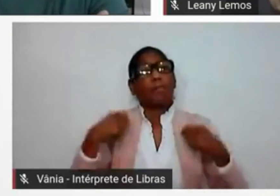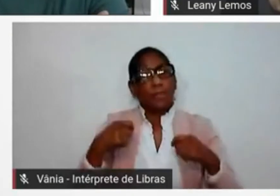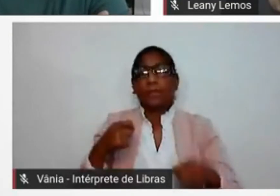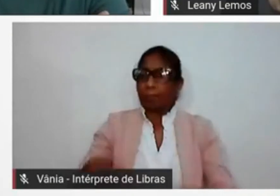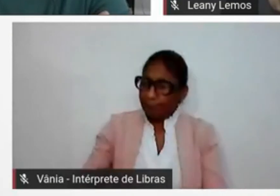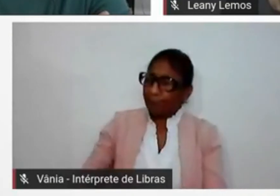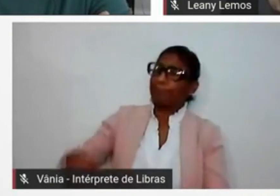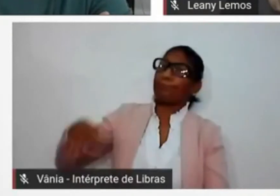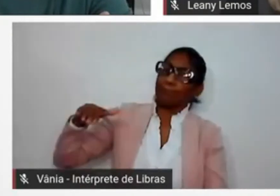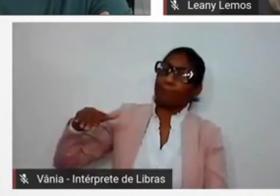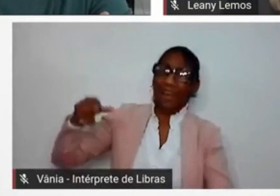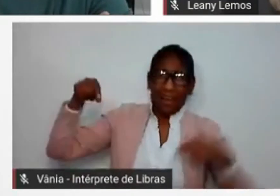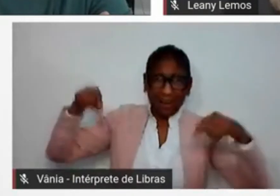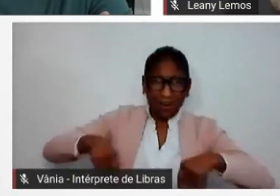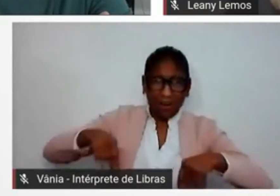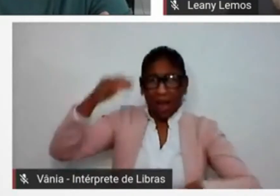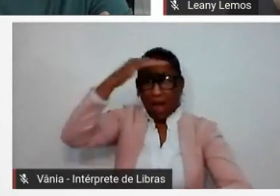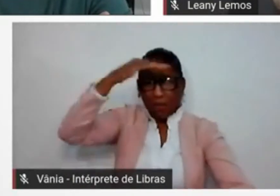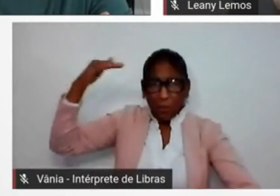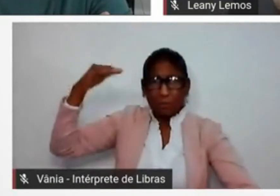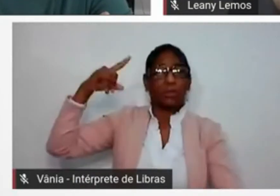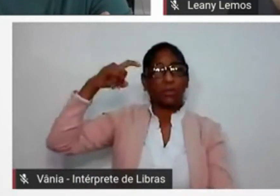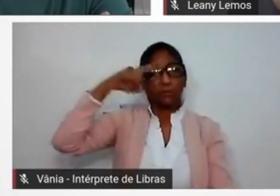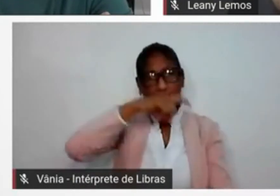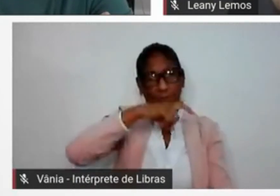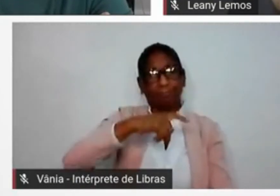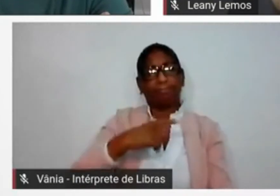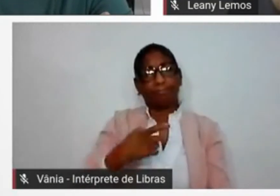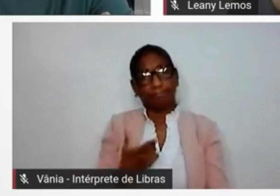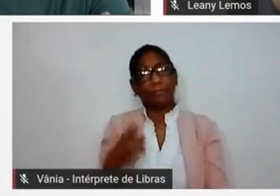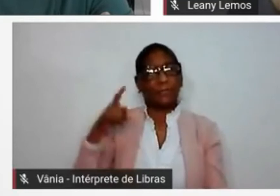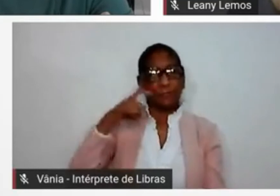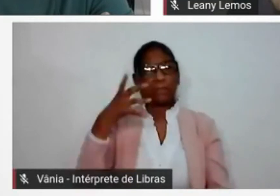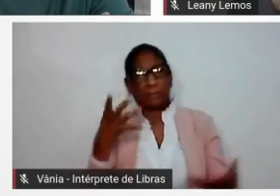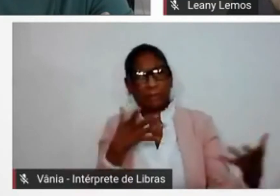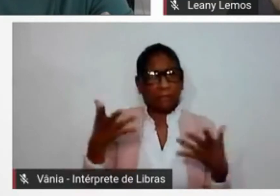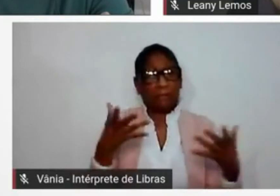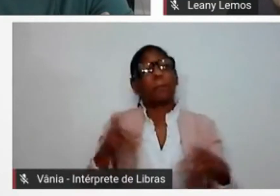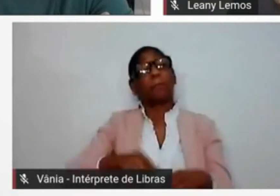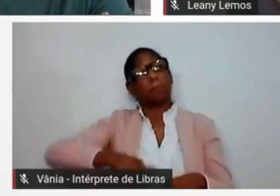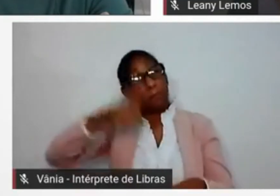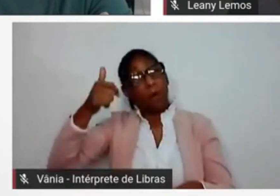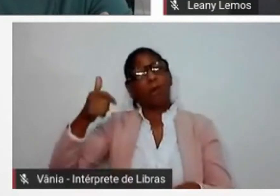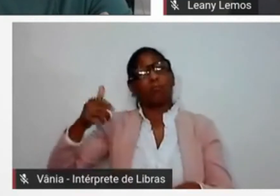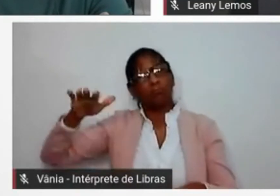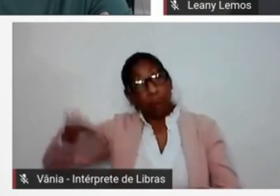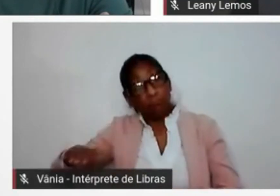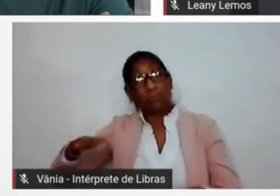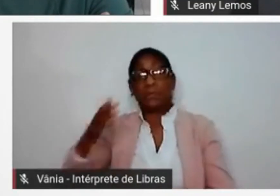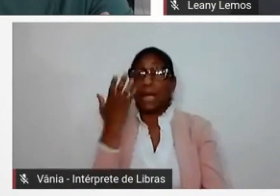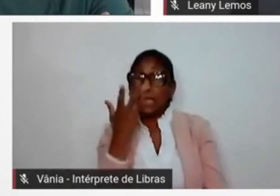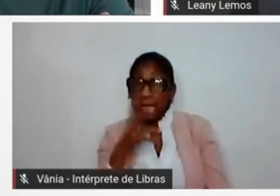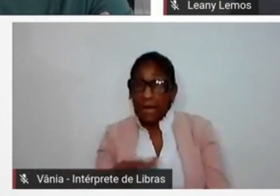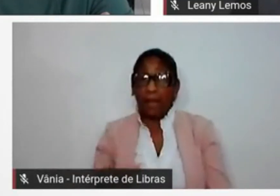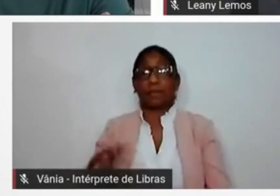infância do que agora, depois de mais velhos. Então, você tem essa necessidade de manter essas crianças e jovens